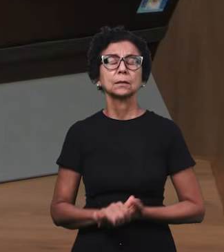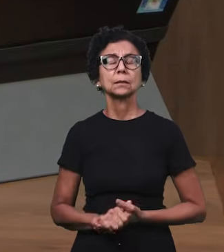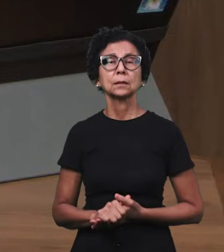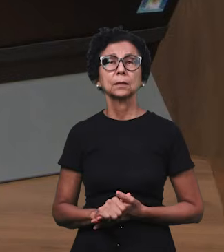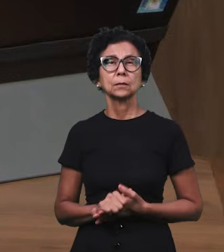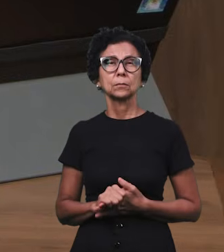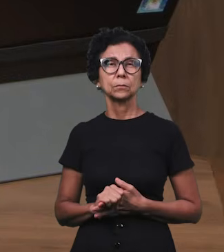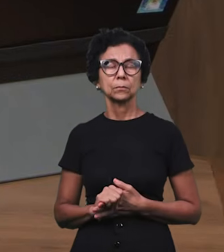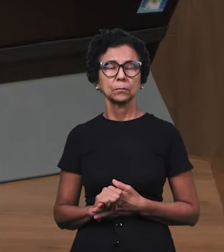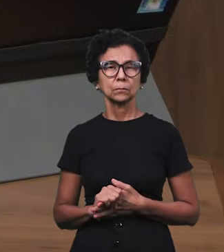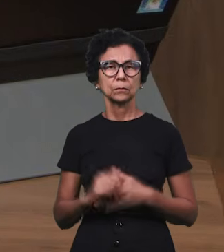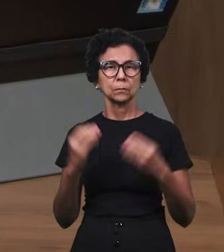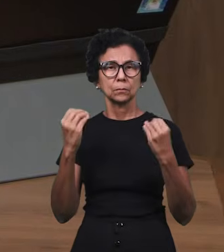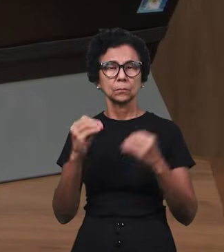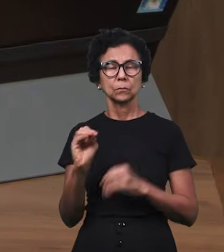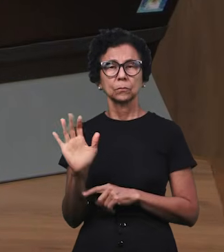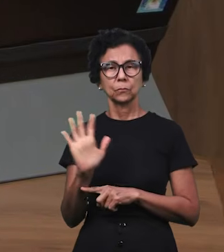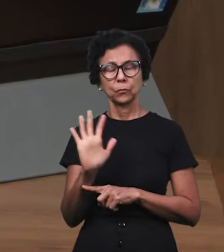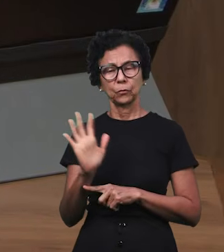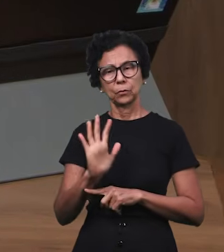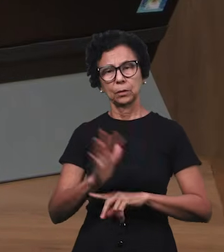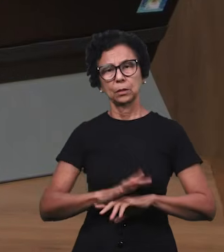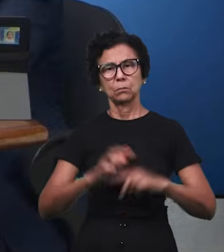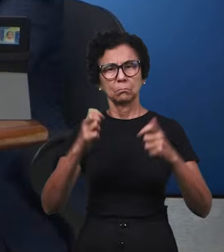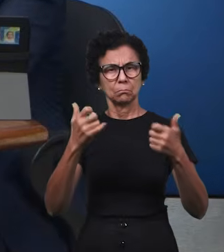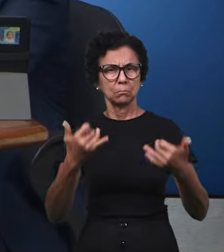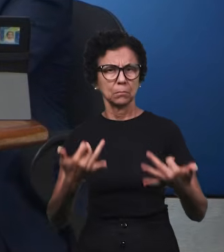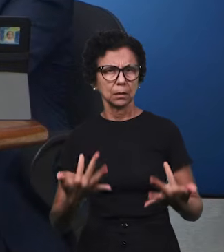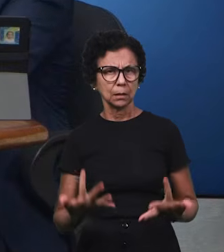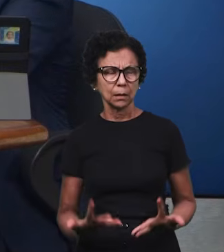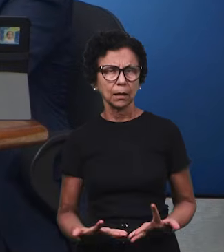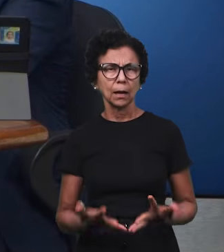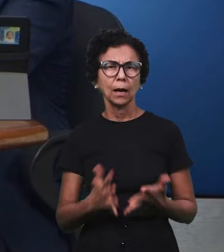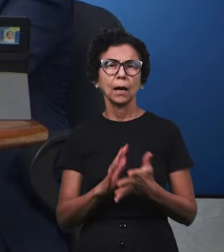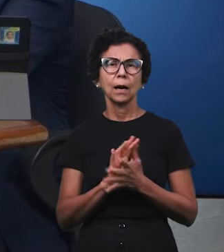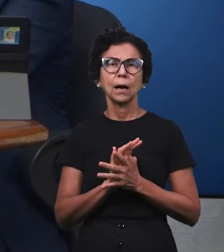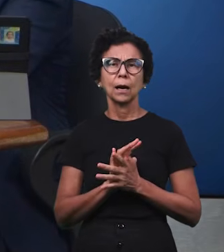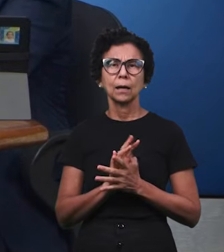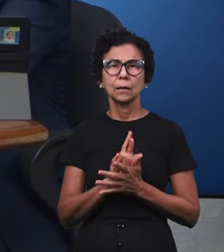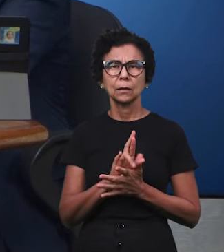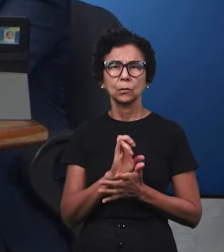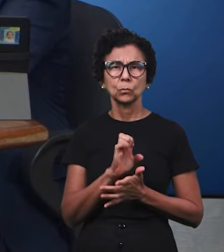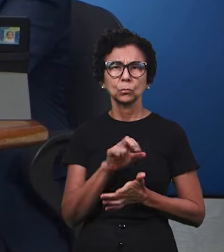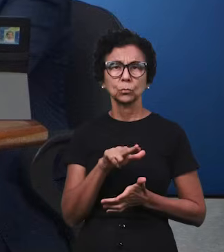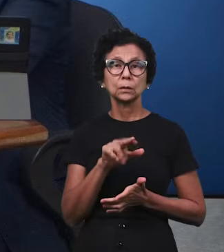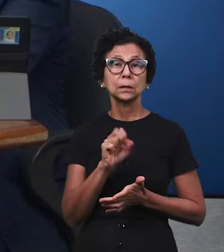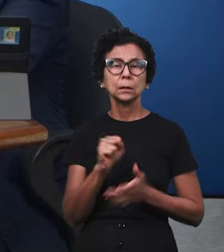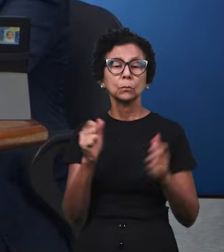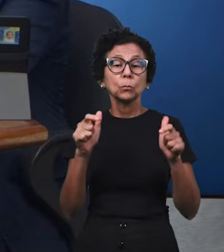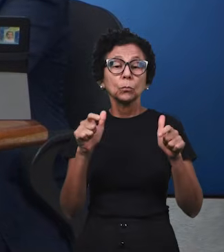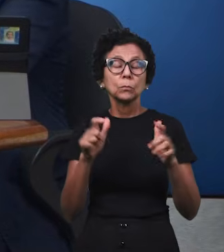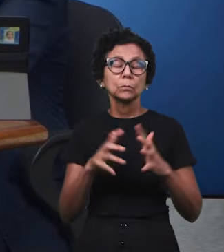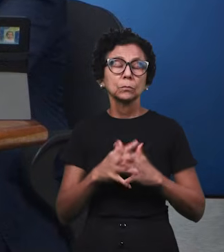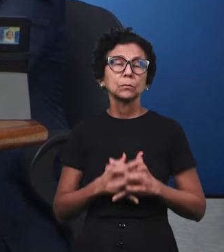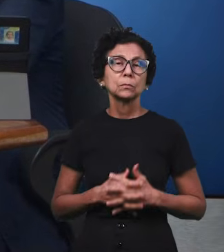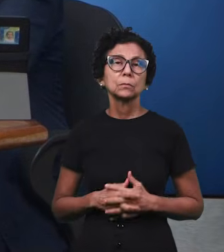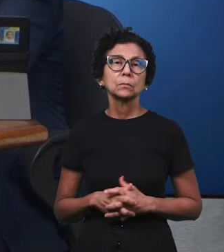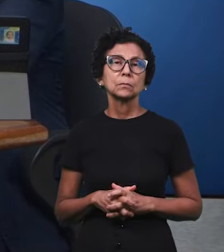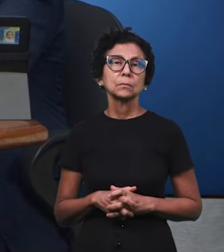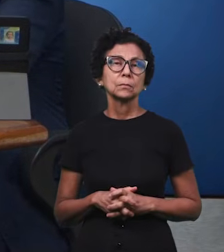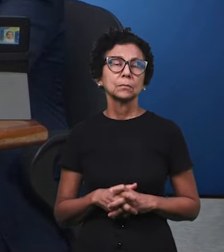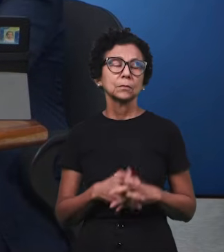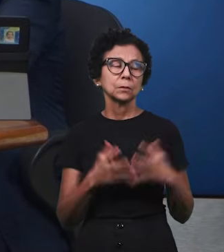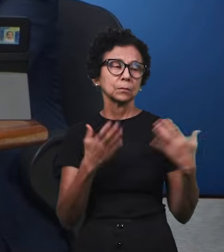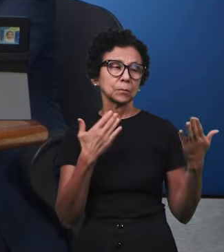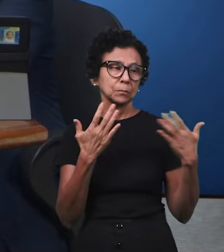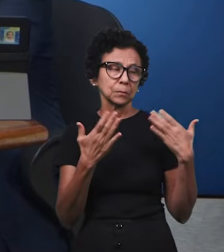vídeo, né? Que falar um pouquinho da anatomia aqui, né? Dos rins, onde estão os rins, né? Enquanto a gente vai